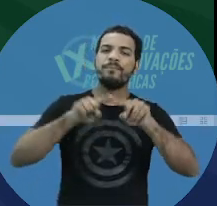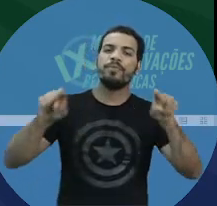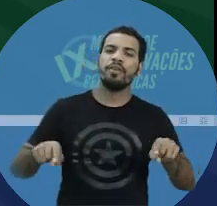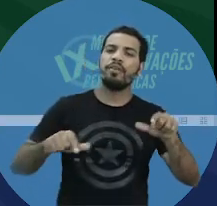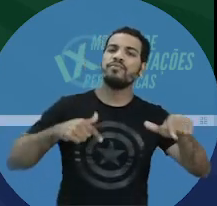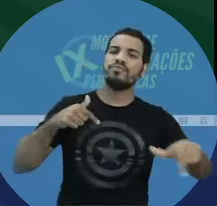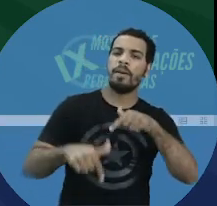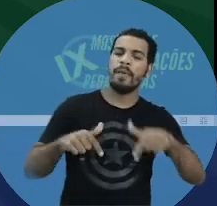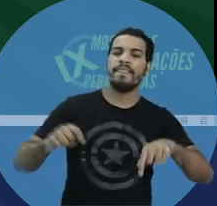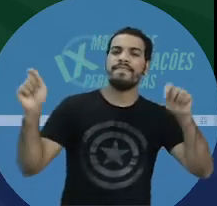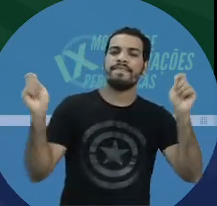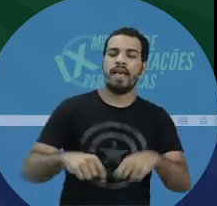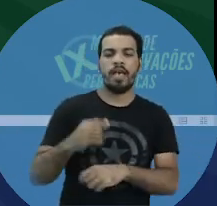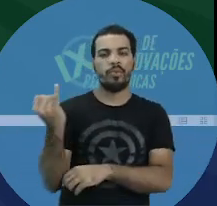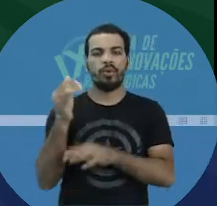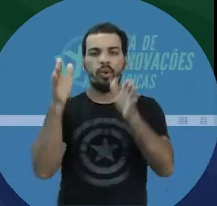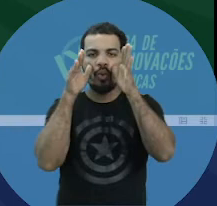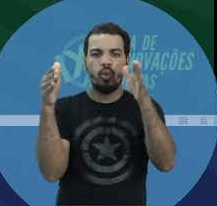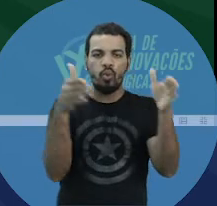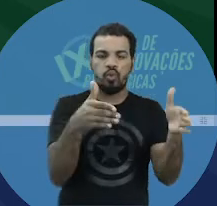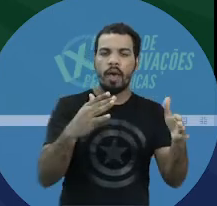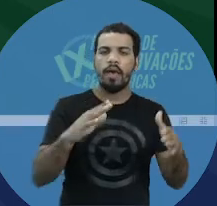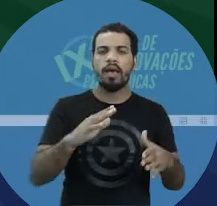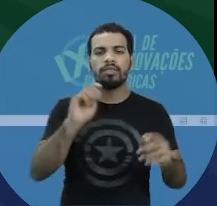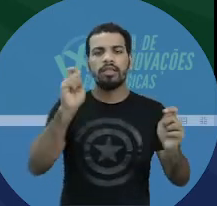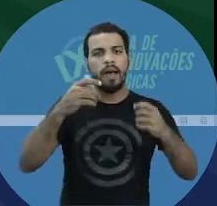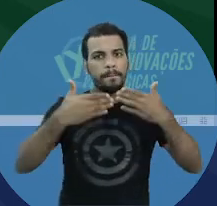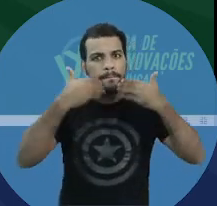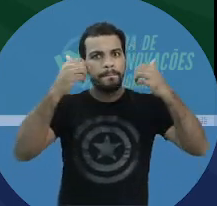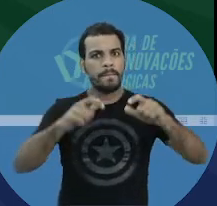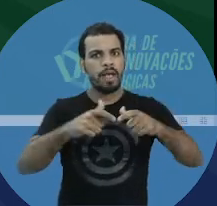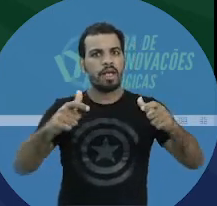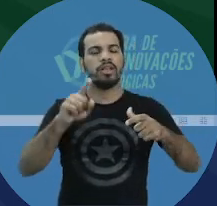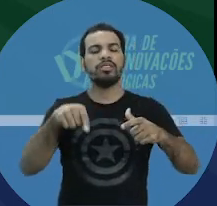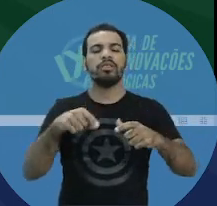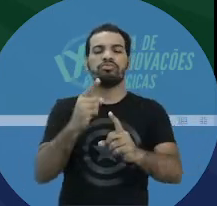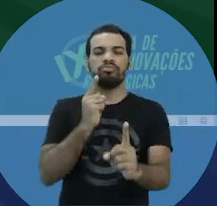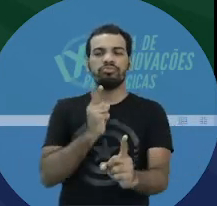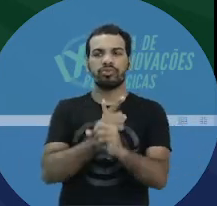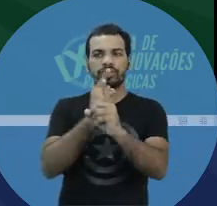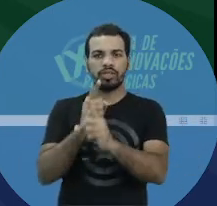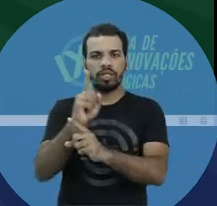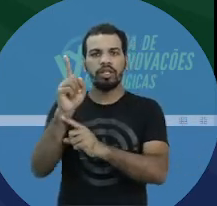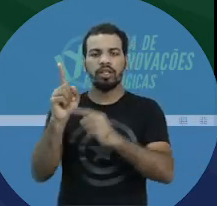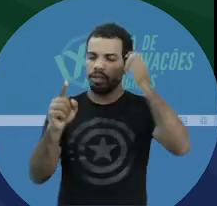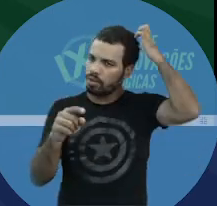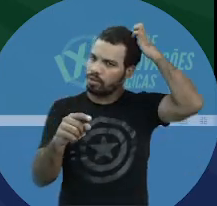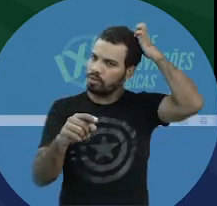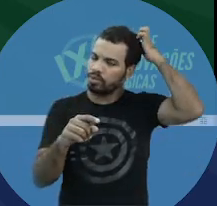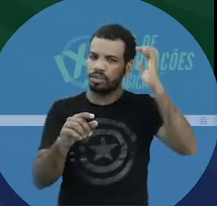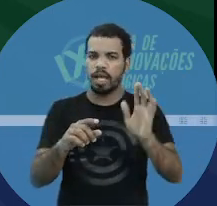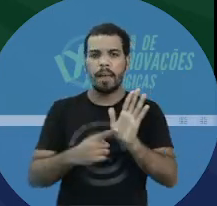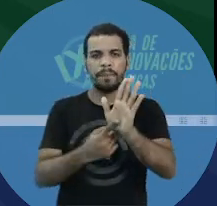pode ter uma relevância de uma abordagem bem maior. Sendo assim, as evidências foram apresentadas em gráficos,